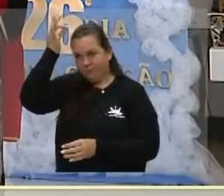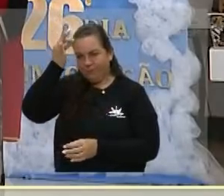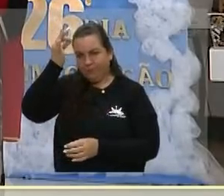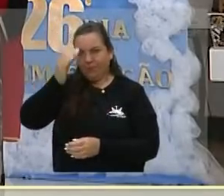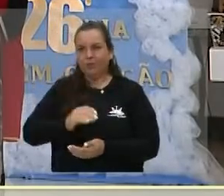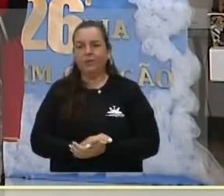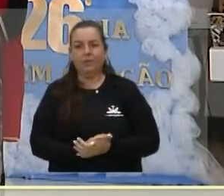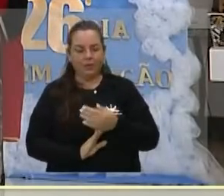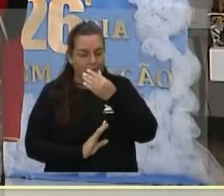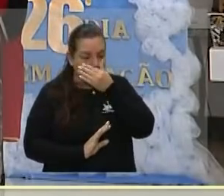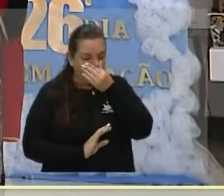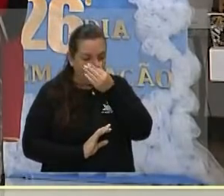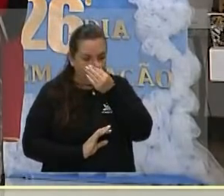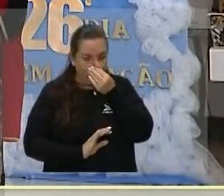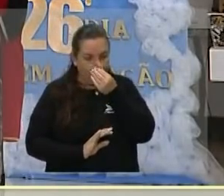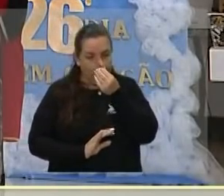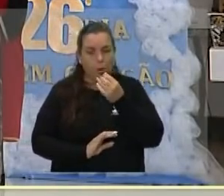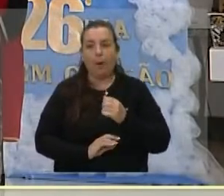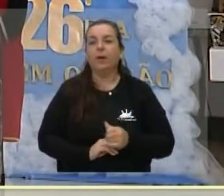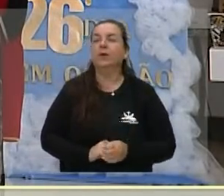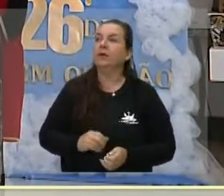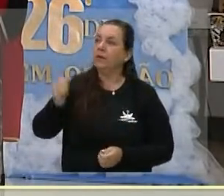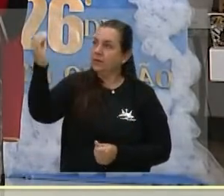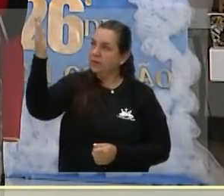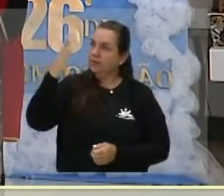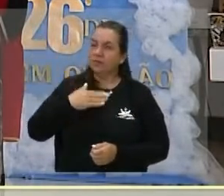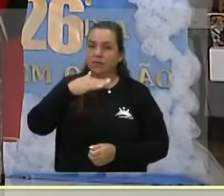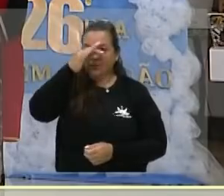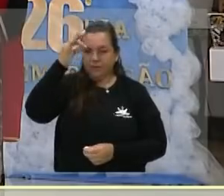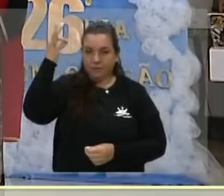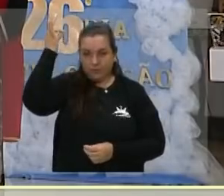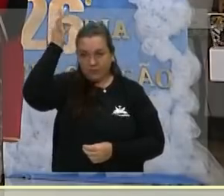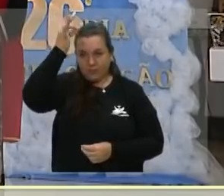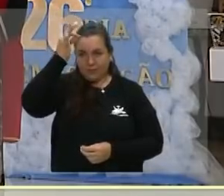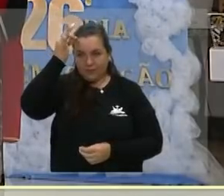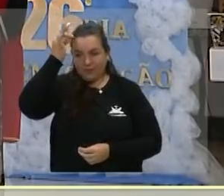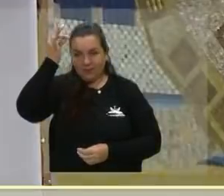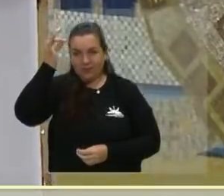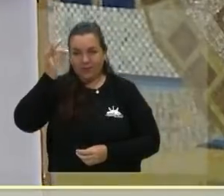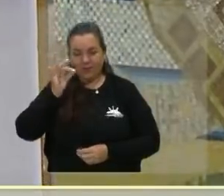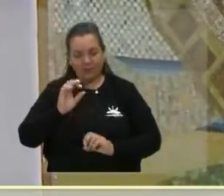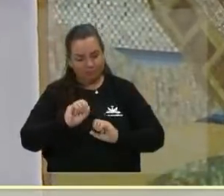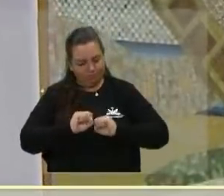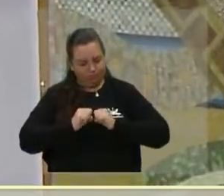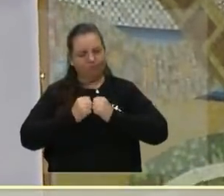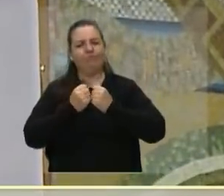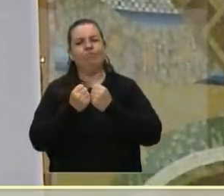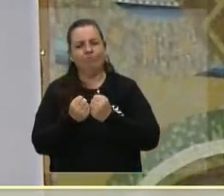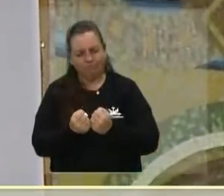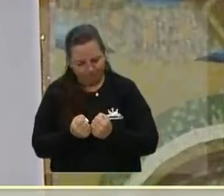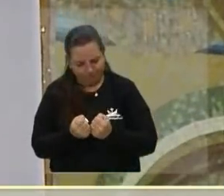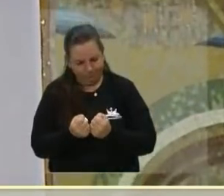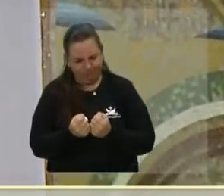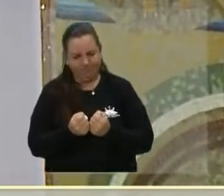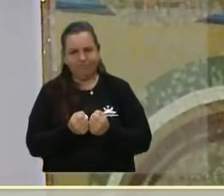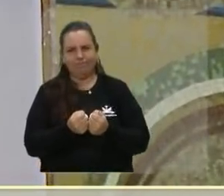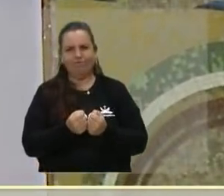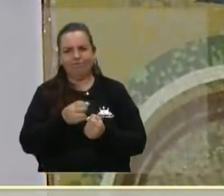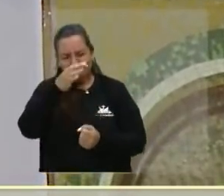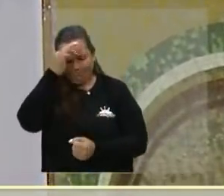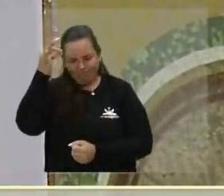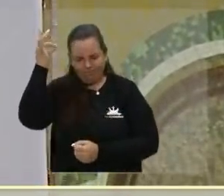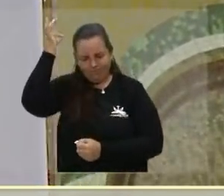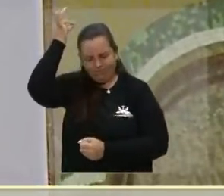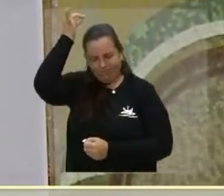primeiro brutos e no direito espírito santo com toda a força com toda a visão vestido